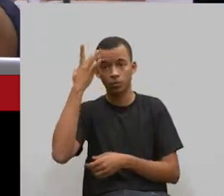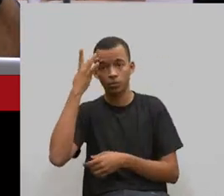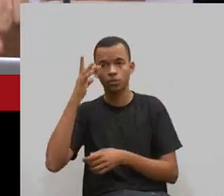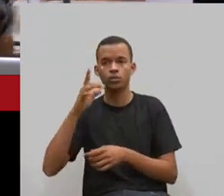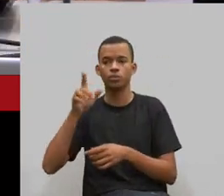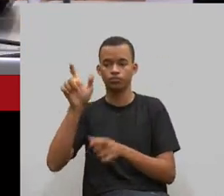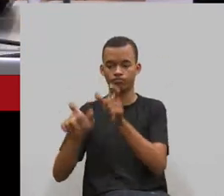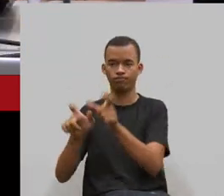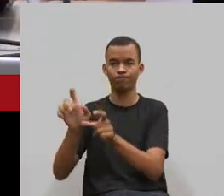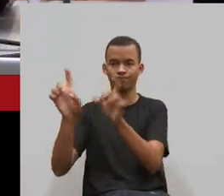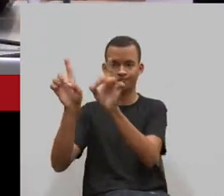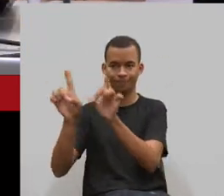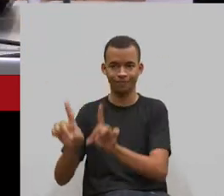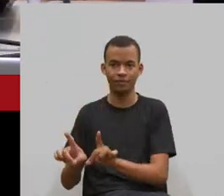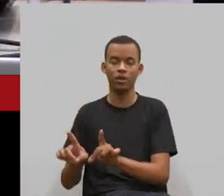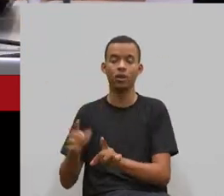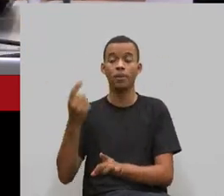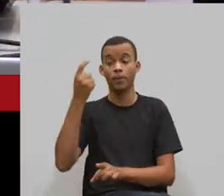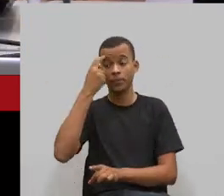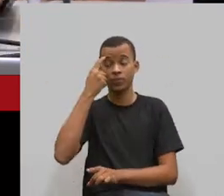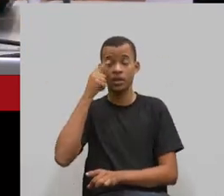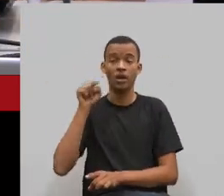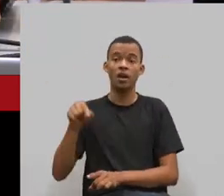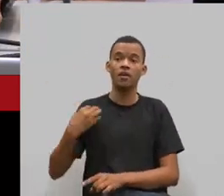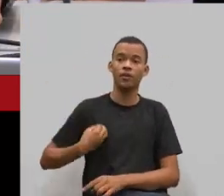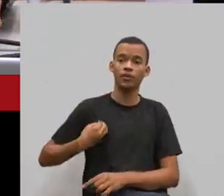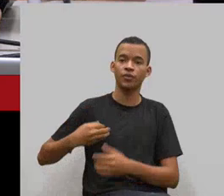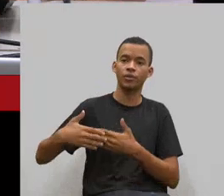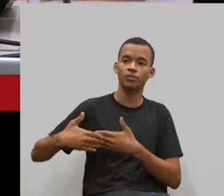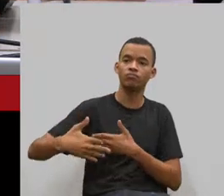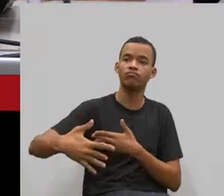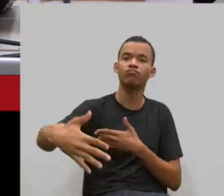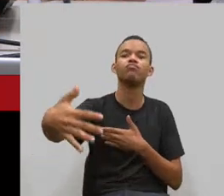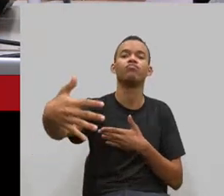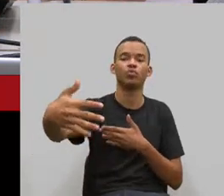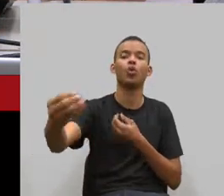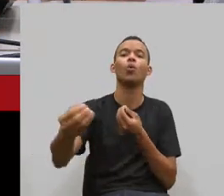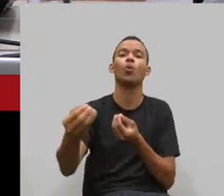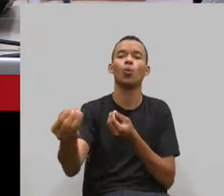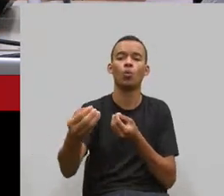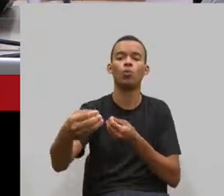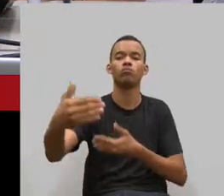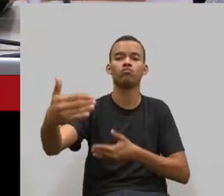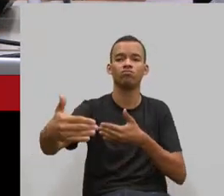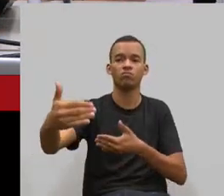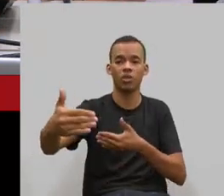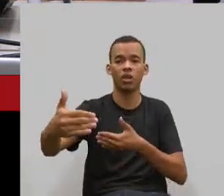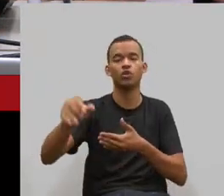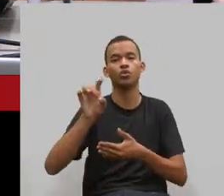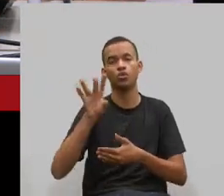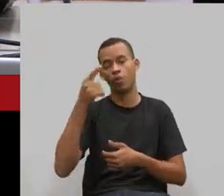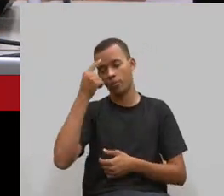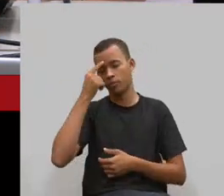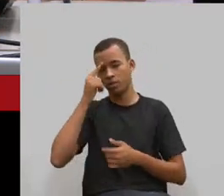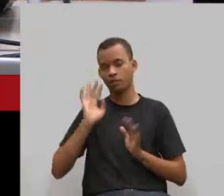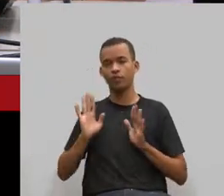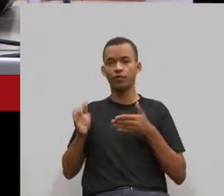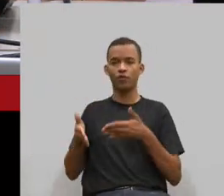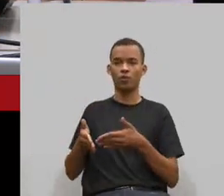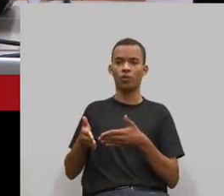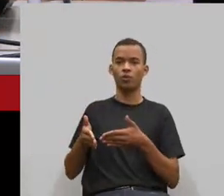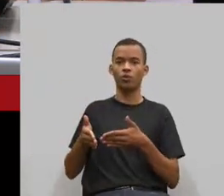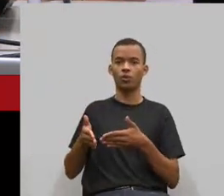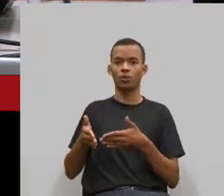ela pode alcançar né quero dizer assim a sua integralidade vou abordar aqui especificamente as questões relacionadas